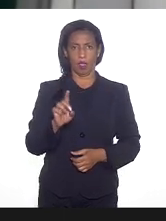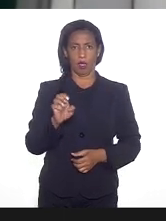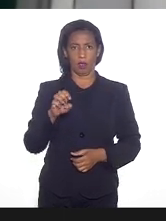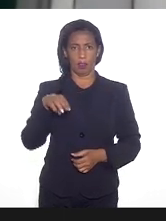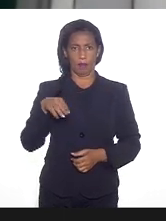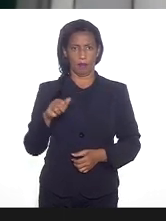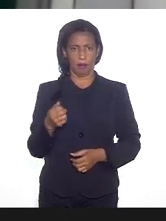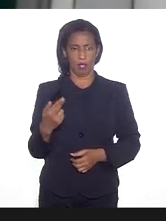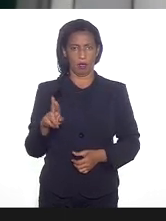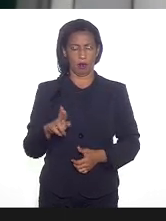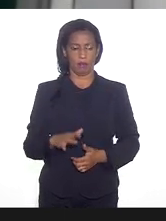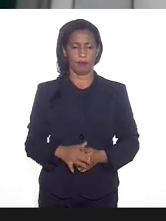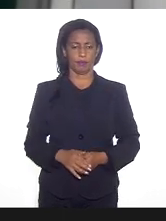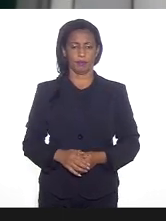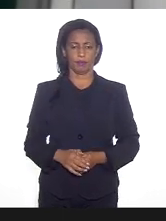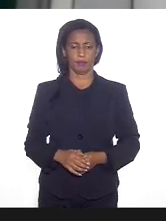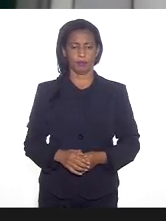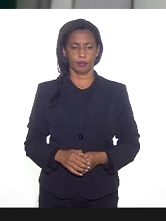Mineiro,